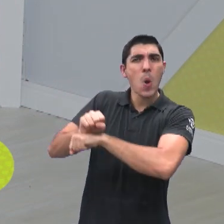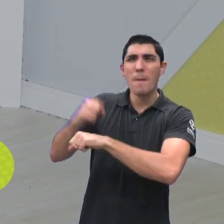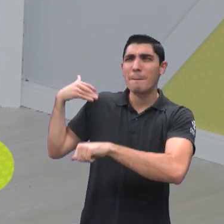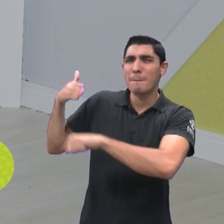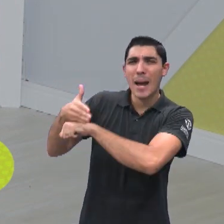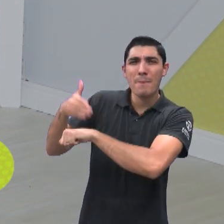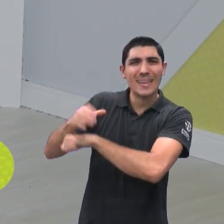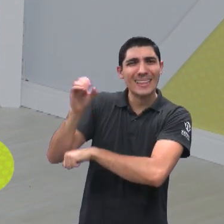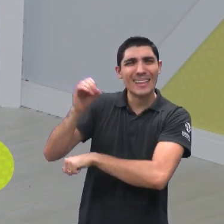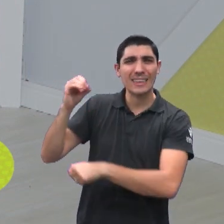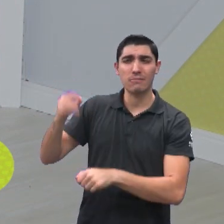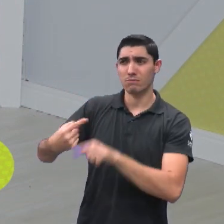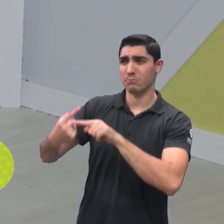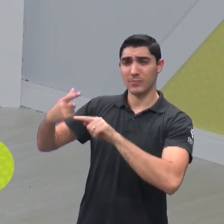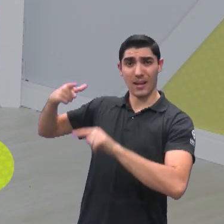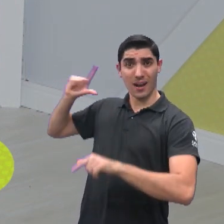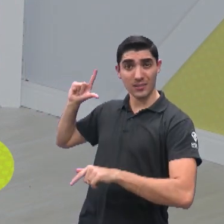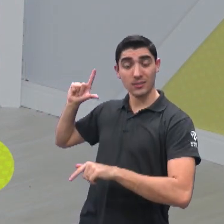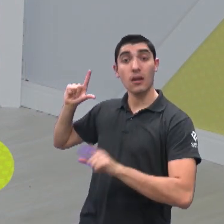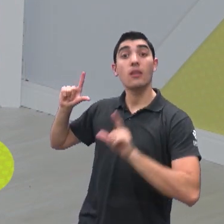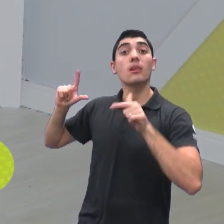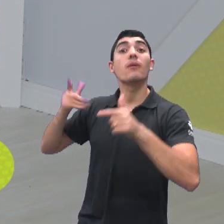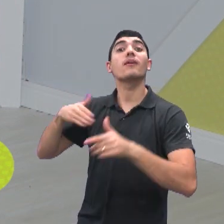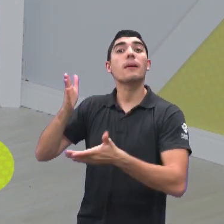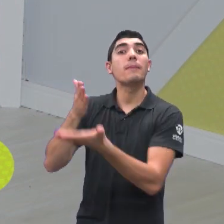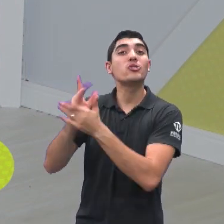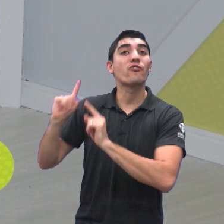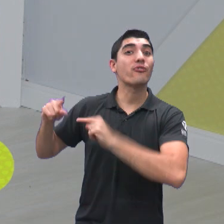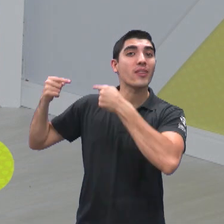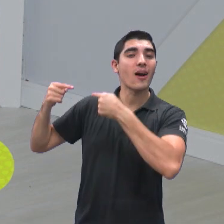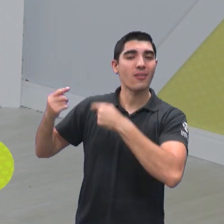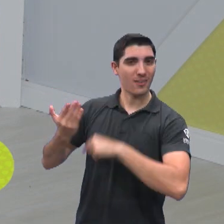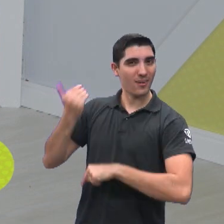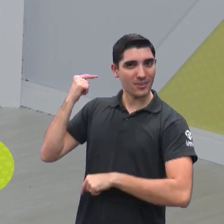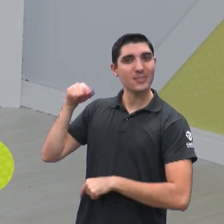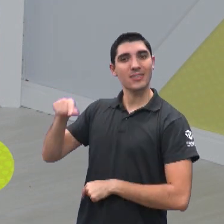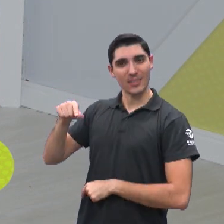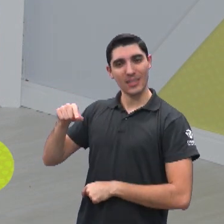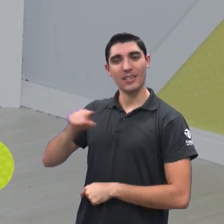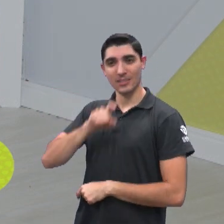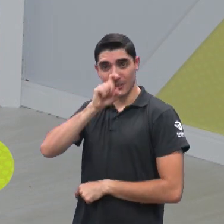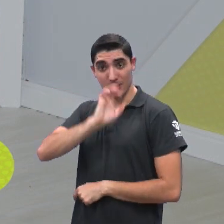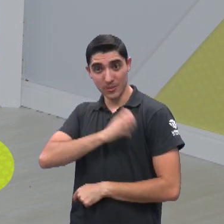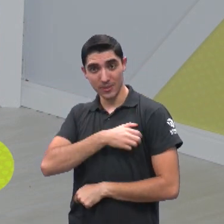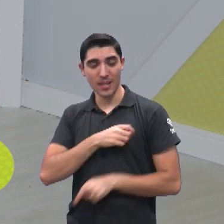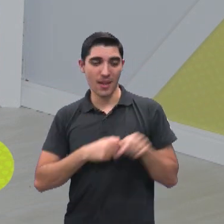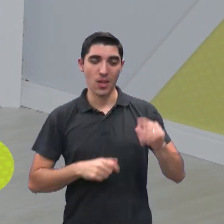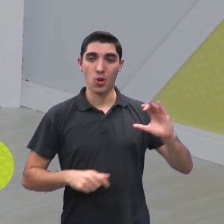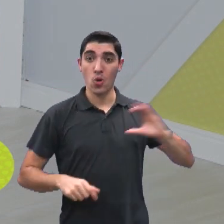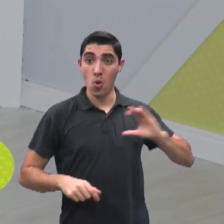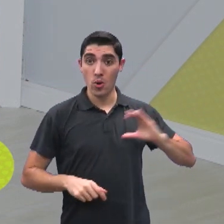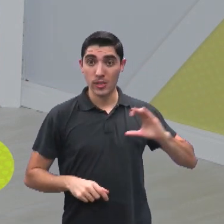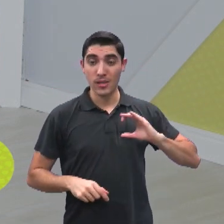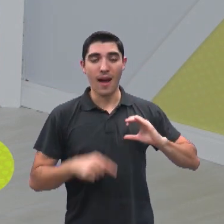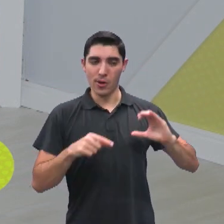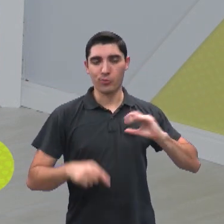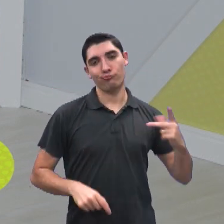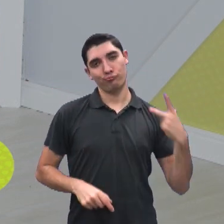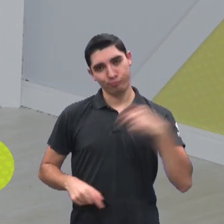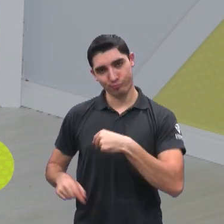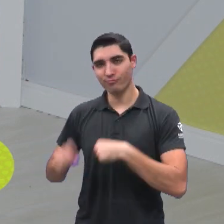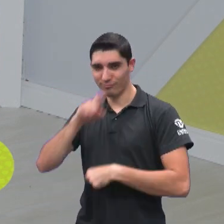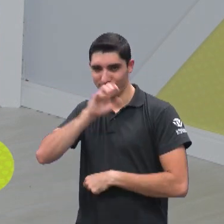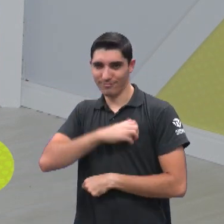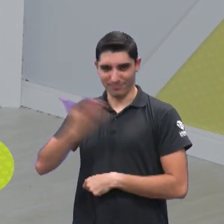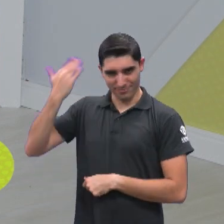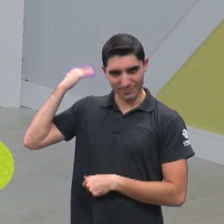anos atrás, quem estava na final? São José. São José e o Corinthians disputaram aquela final. O Corinthians levou a melhor, o São José ficou